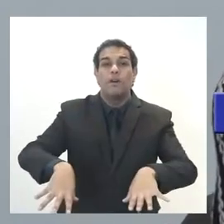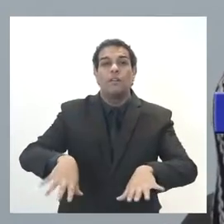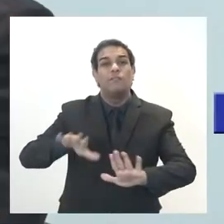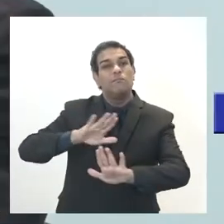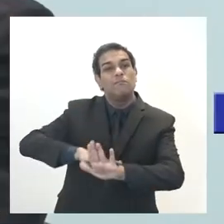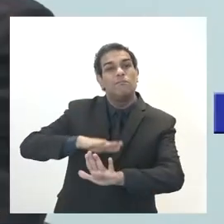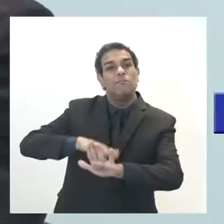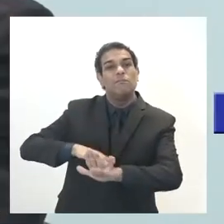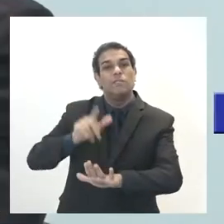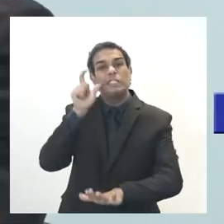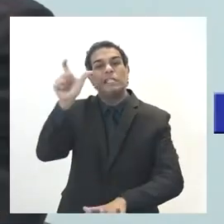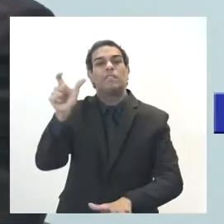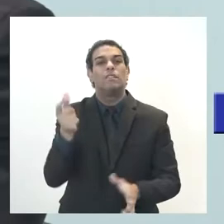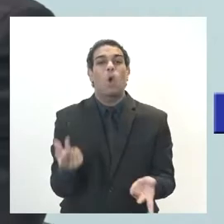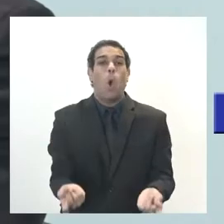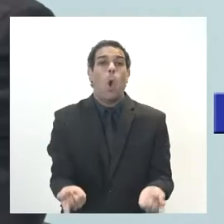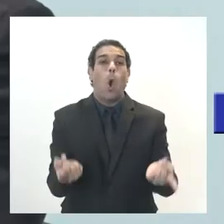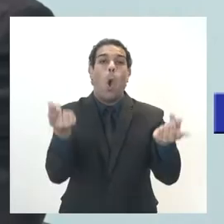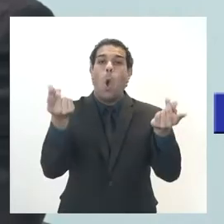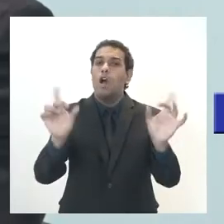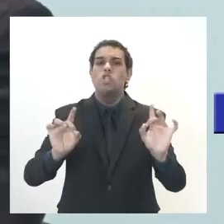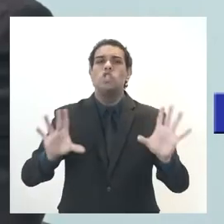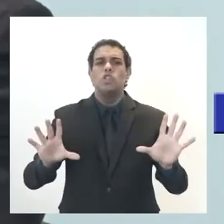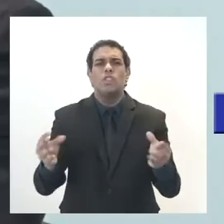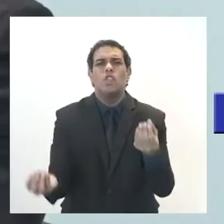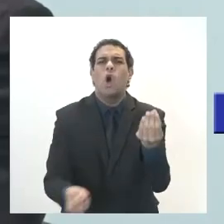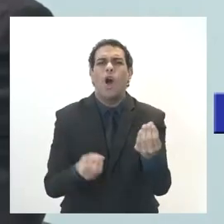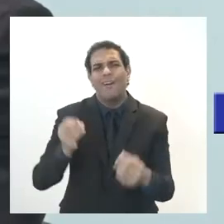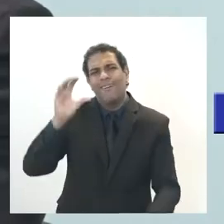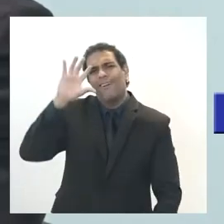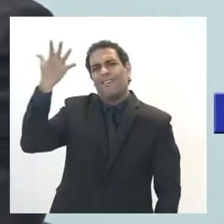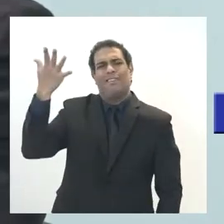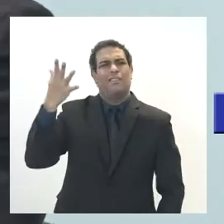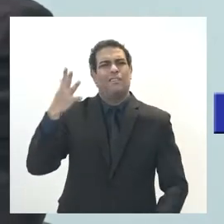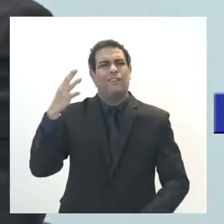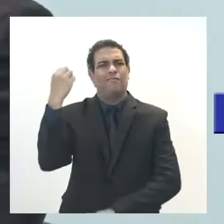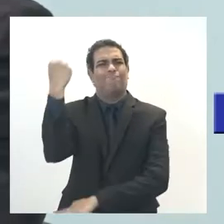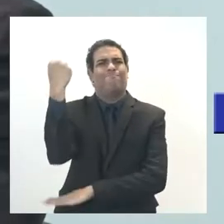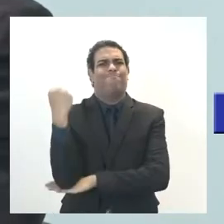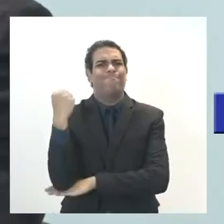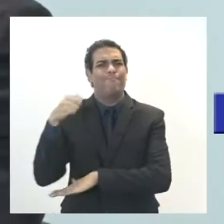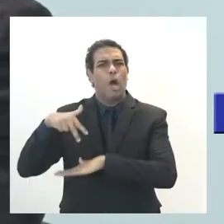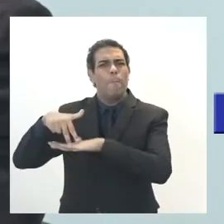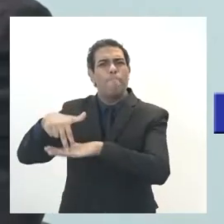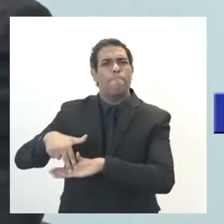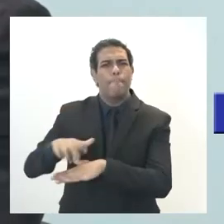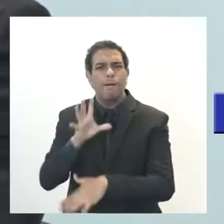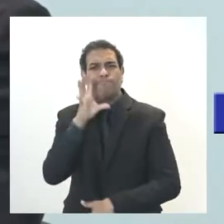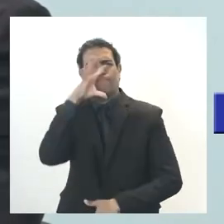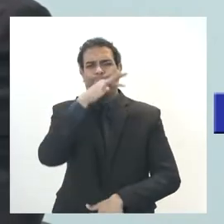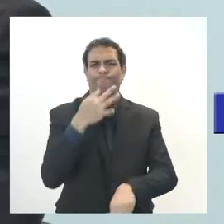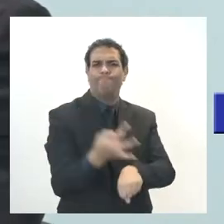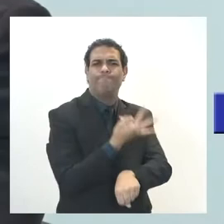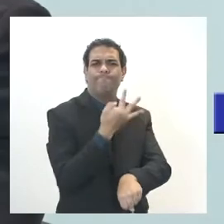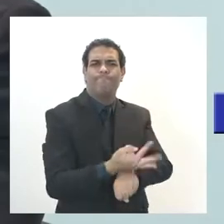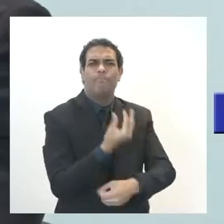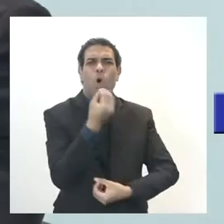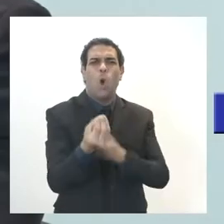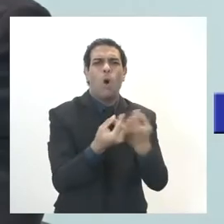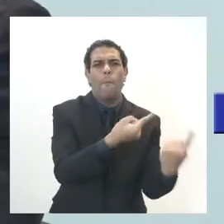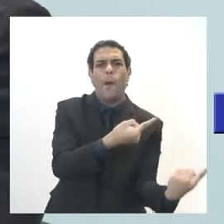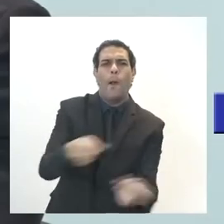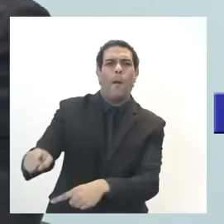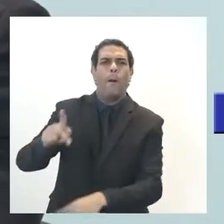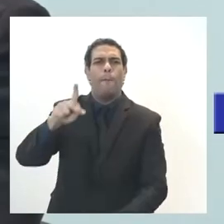interessa o lucro tem como fazer como resistir eu acho que é isso que é importante aqui para a gente